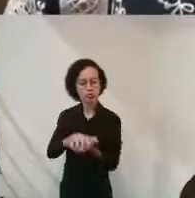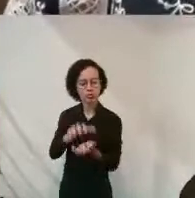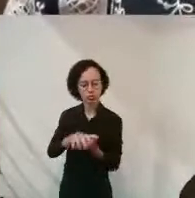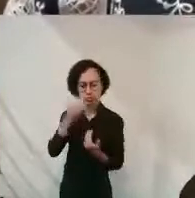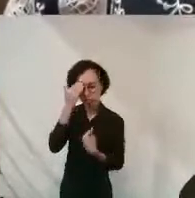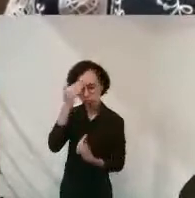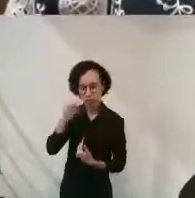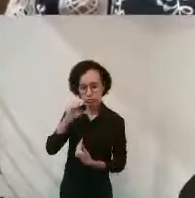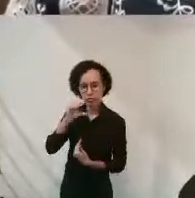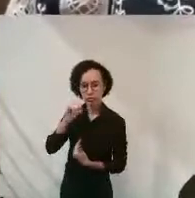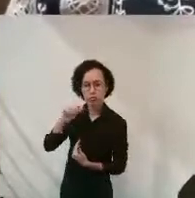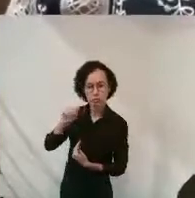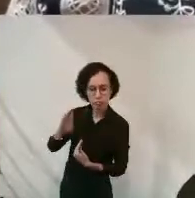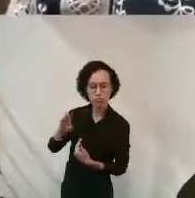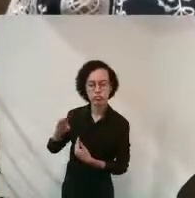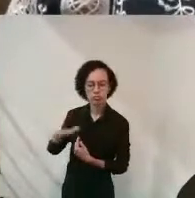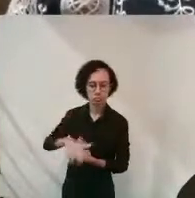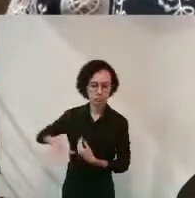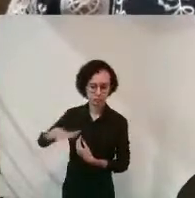OAB pela cessão desse espaço.